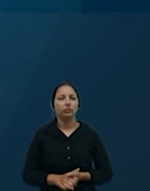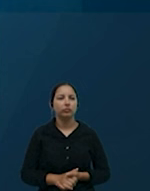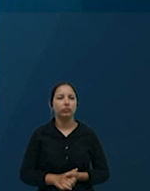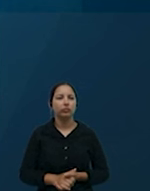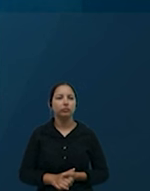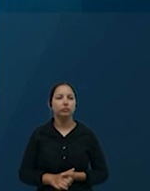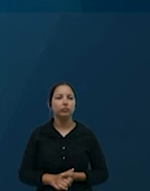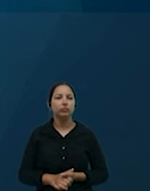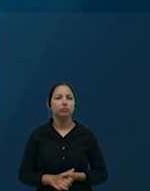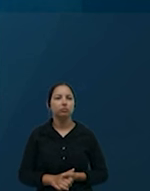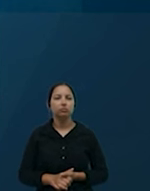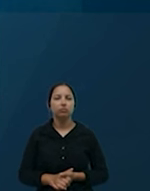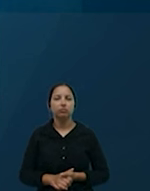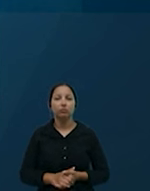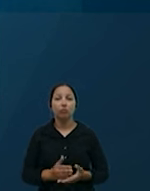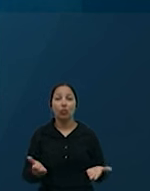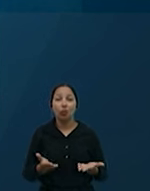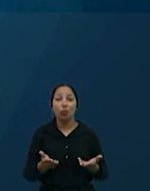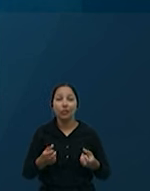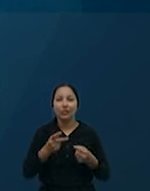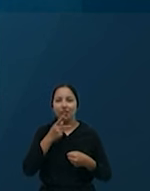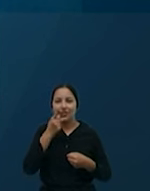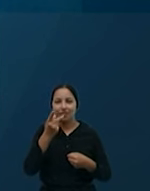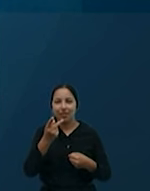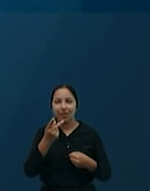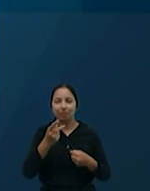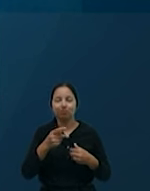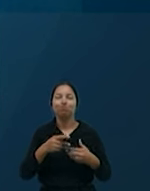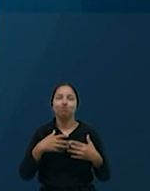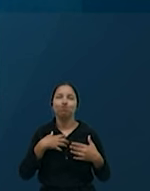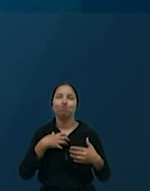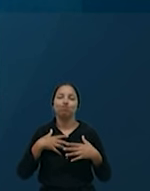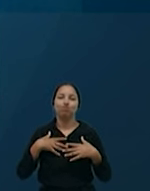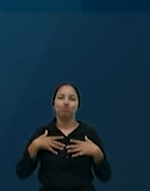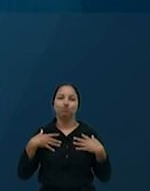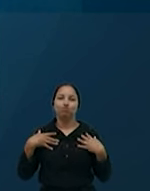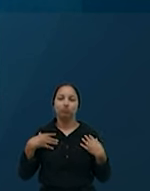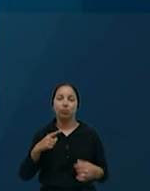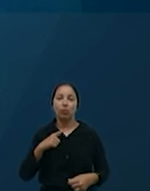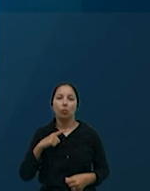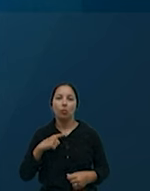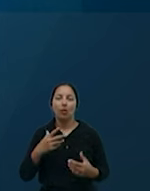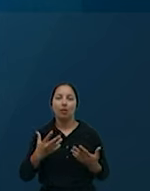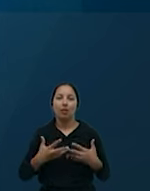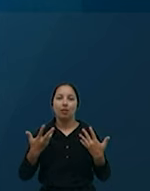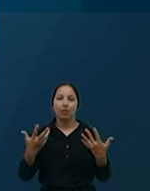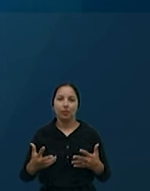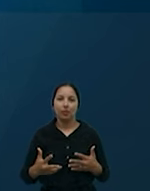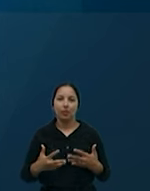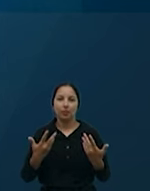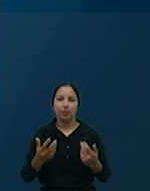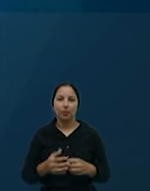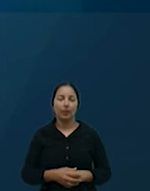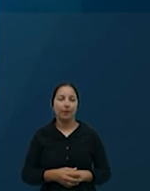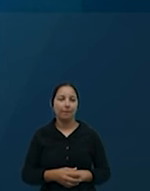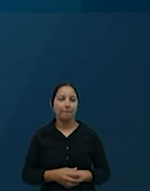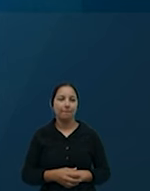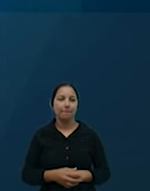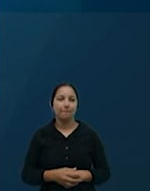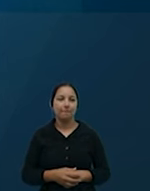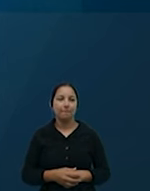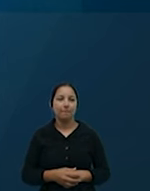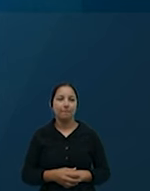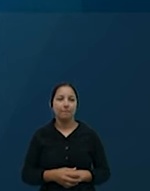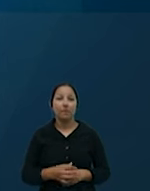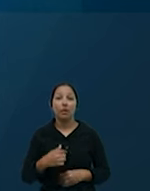honra falo, que eu tive a alegria de ser orientado e estudar com o professor